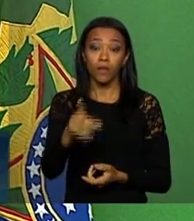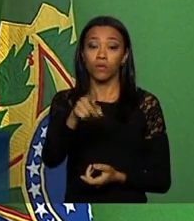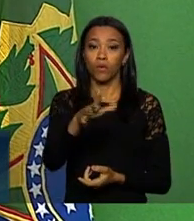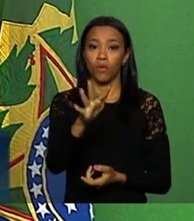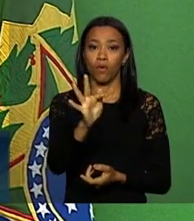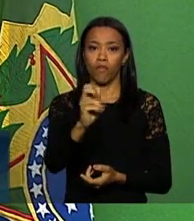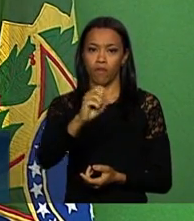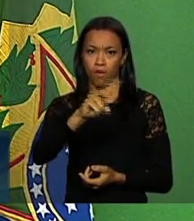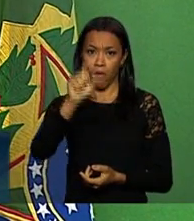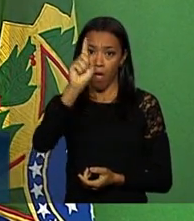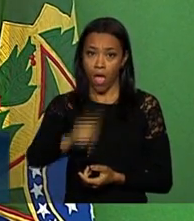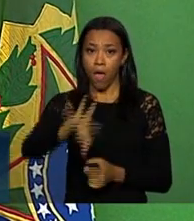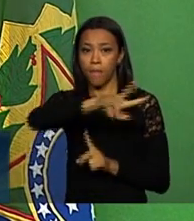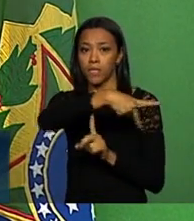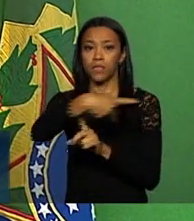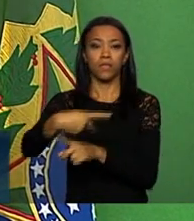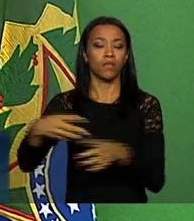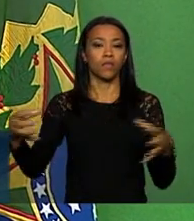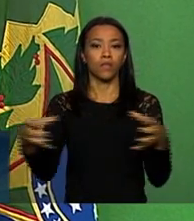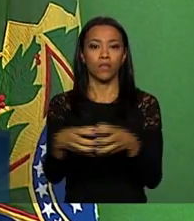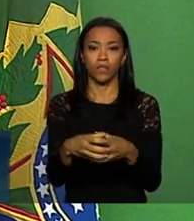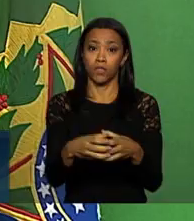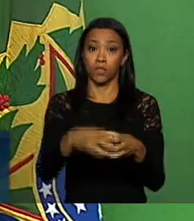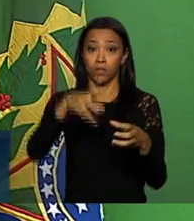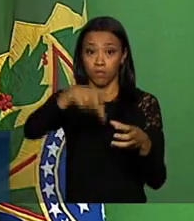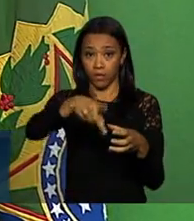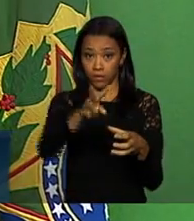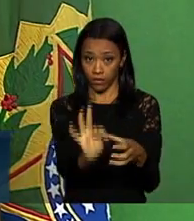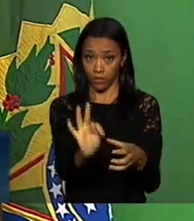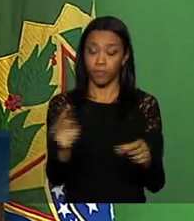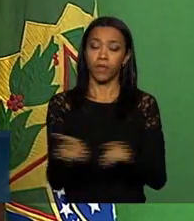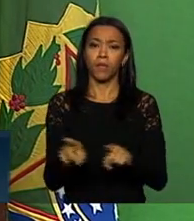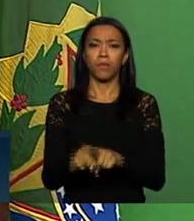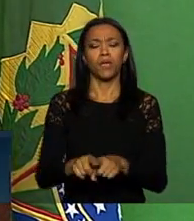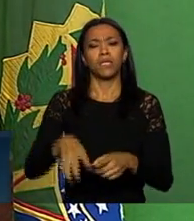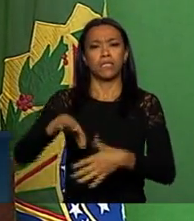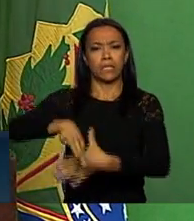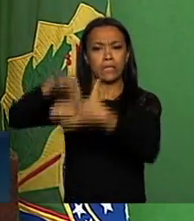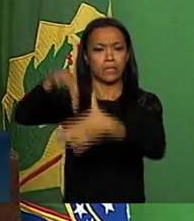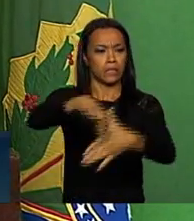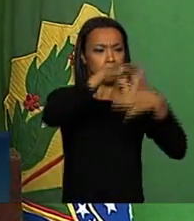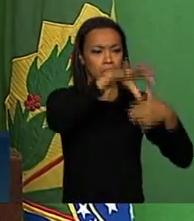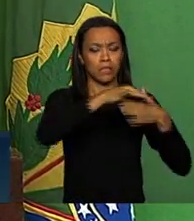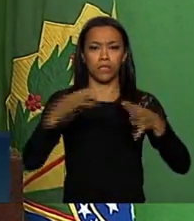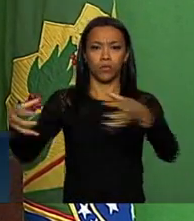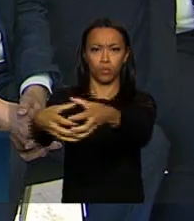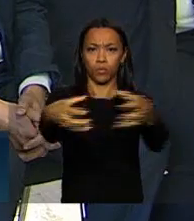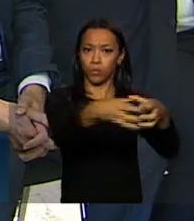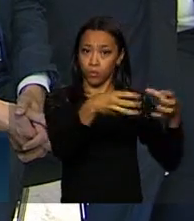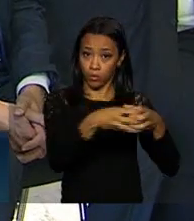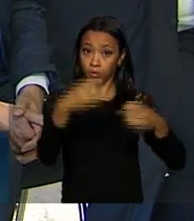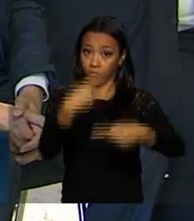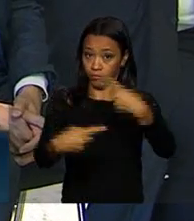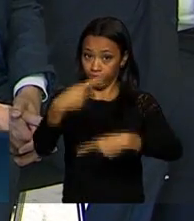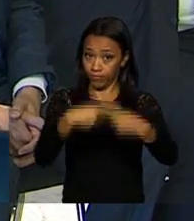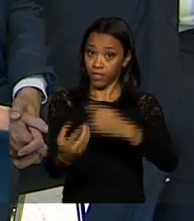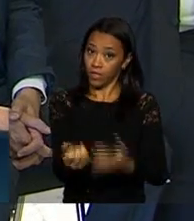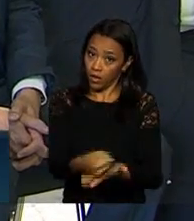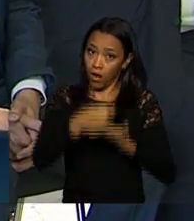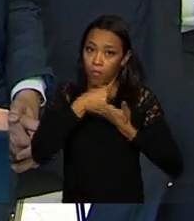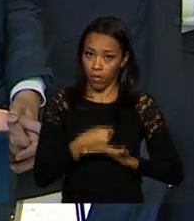partido dos trabalhadores saudar os líderes dos partidos da base aliada aqui presentes